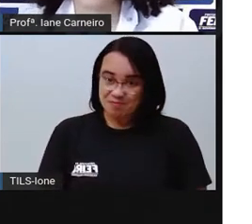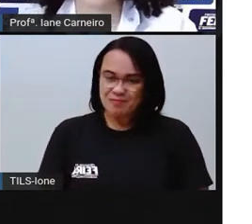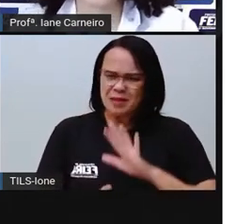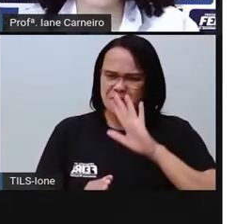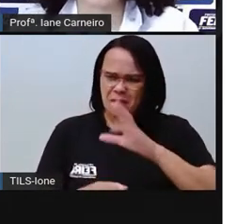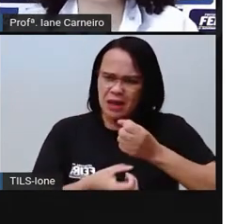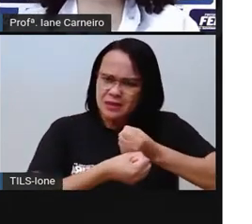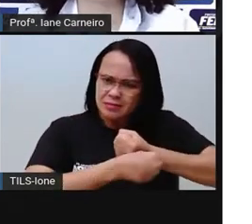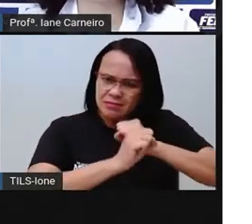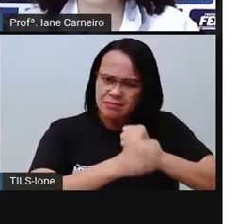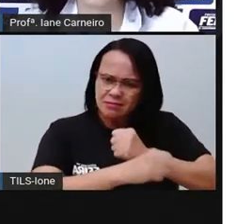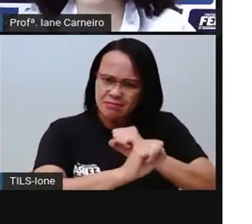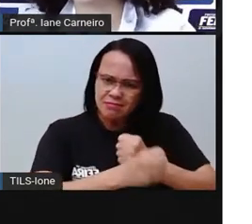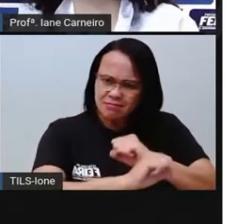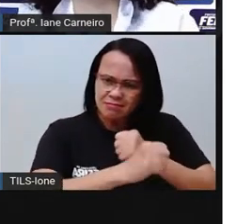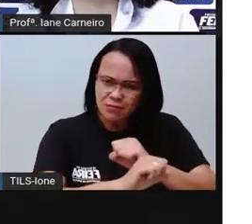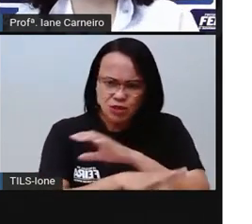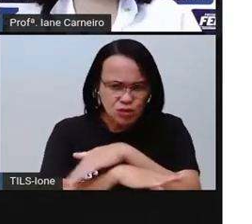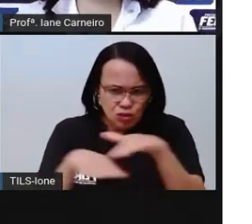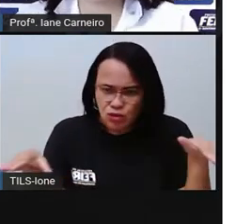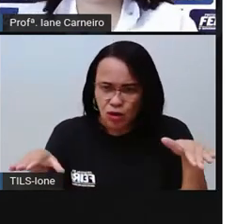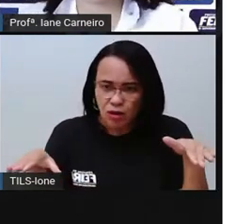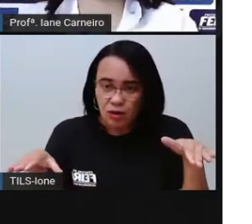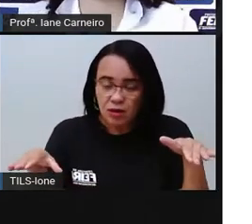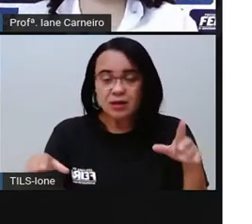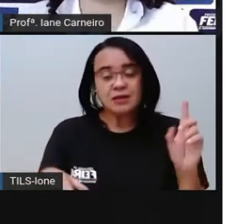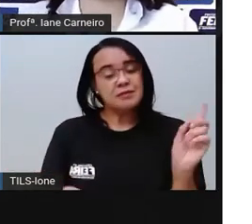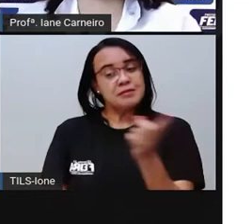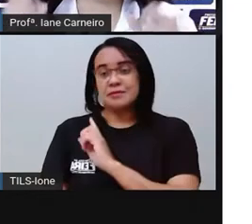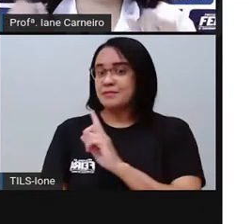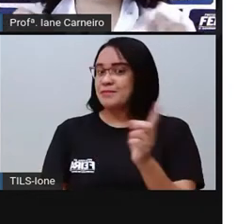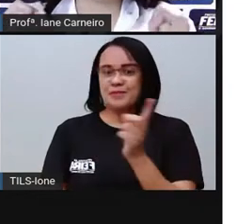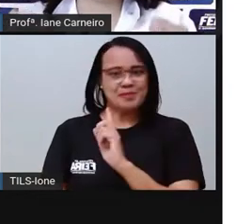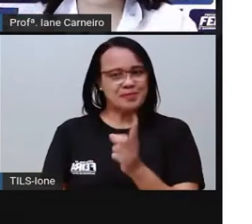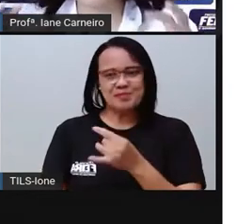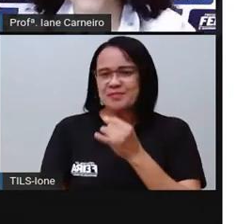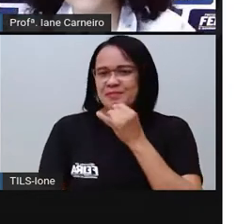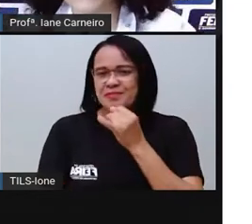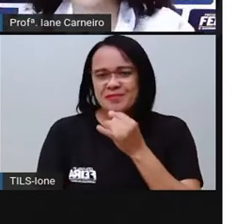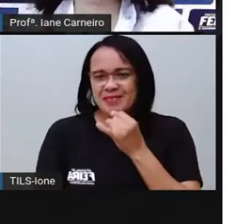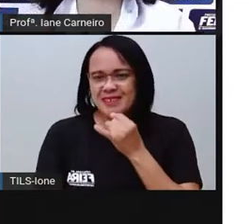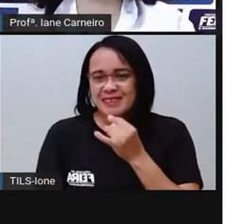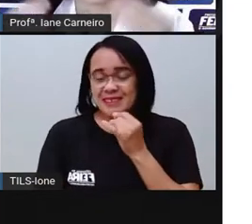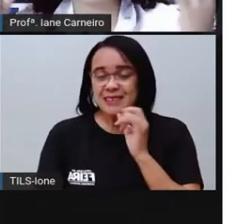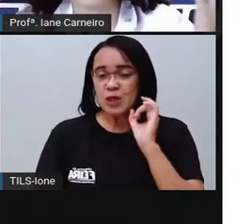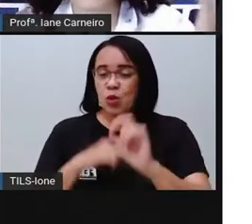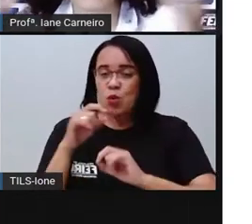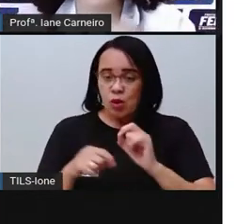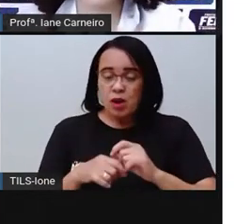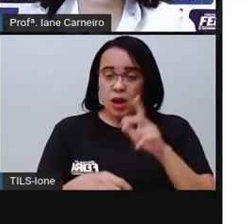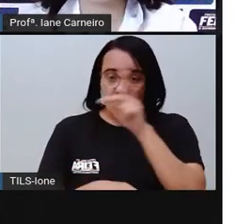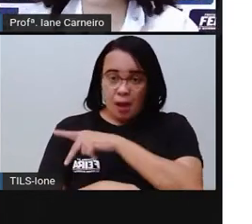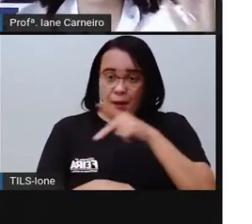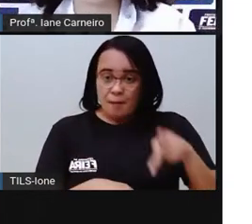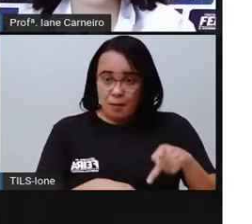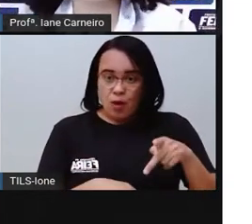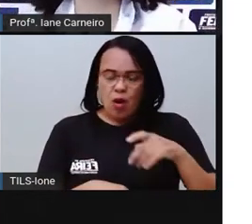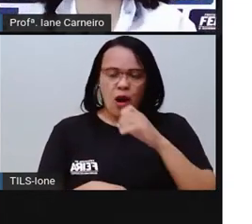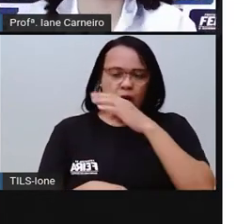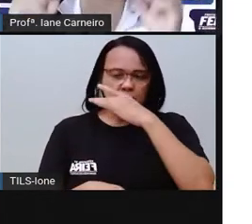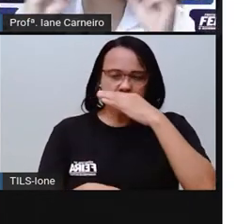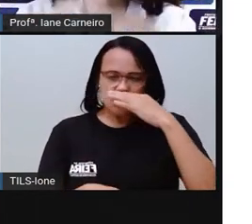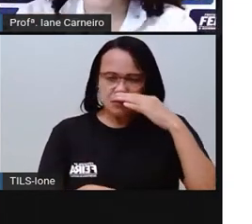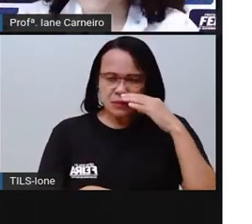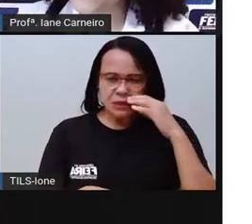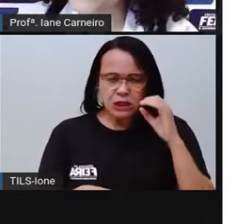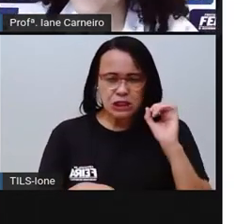Como a Pró colocou aqui no emoji. Não é só o varrer a sala. Por exemplo, a Pró tem alergia à poeira, né? A mofo,